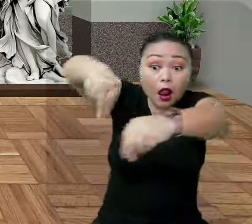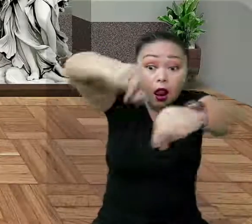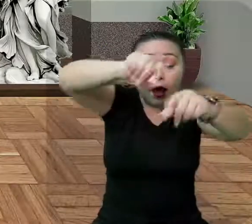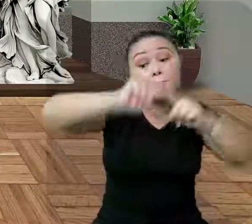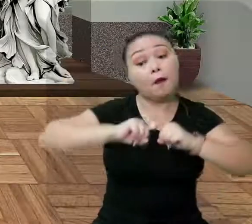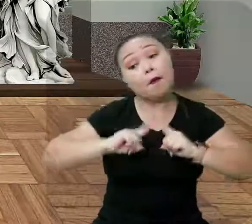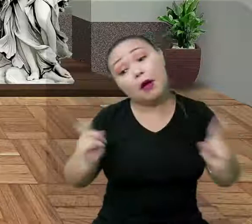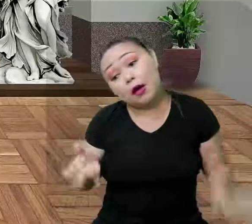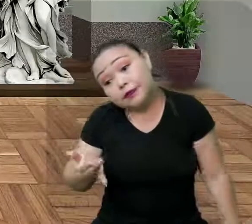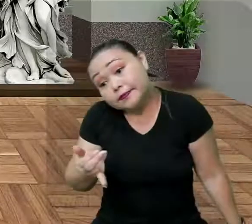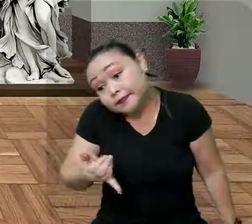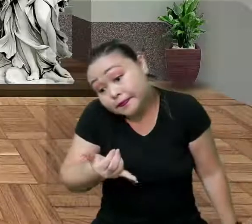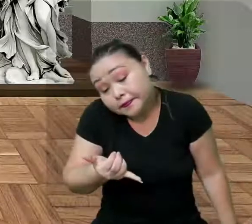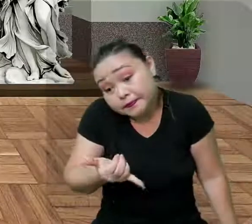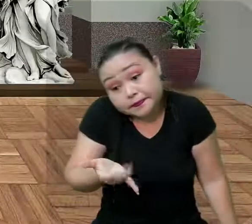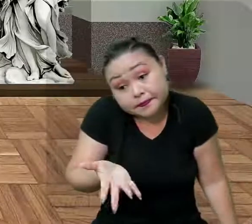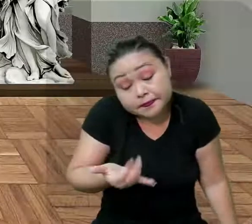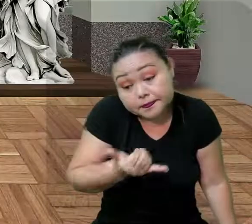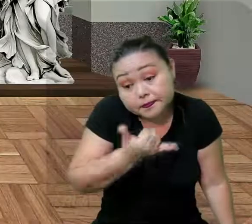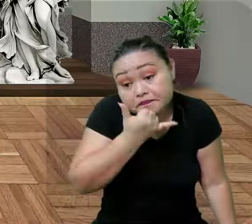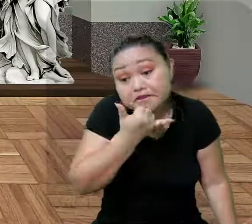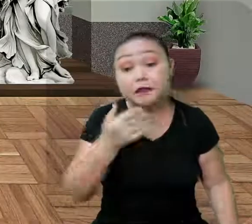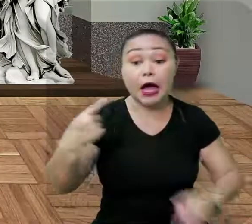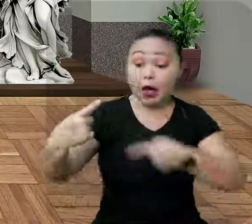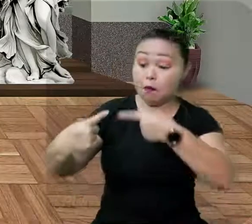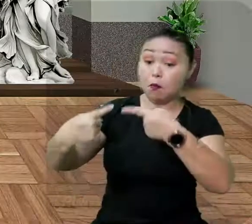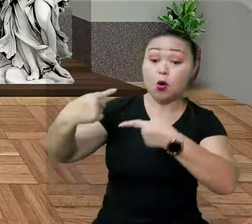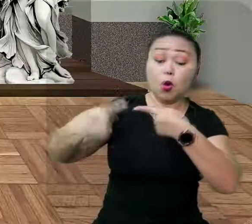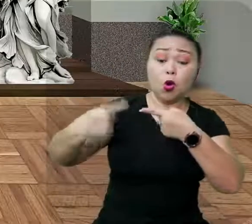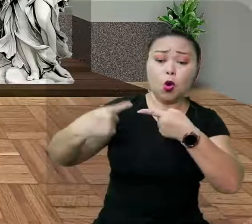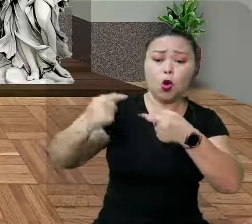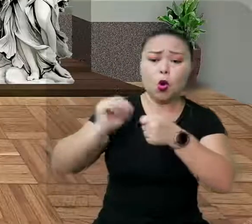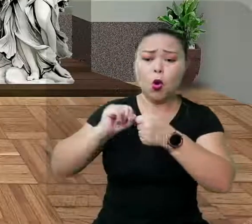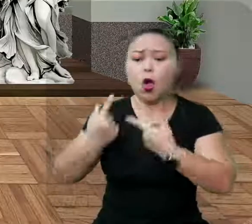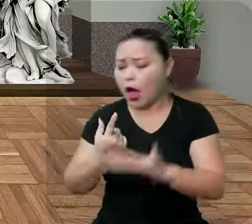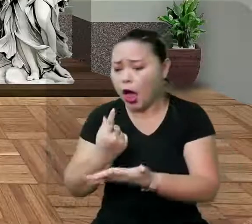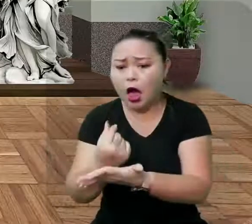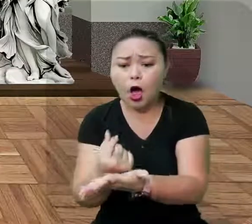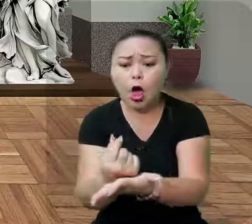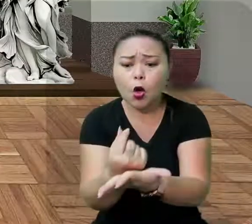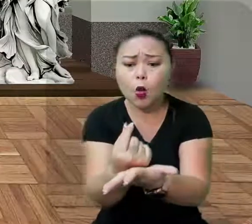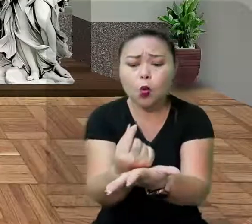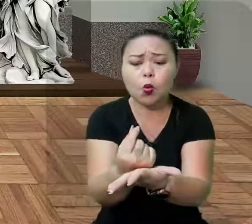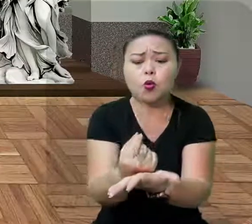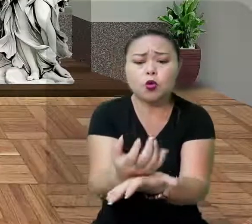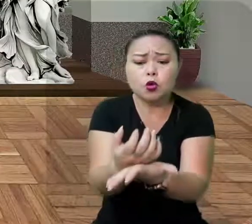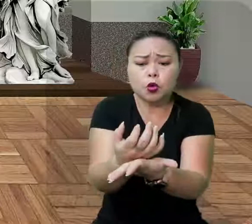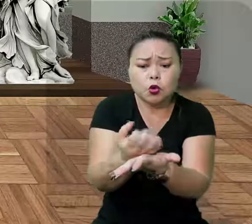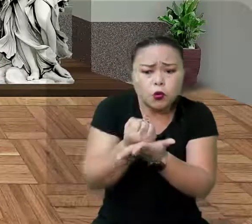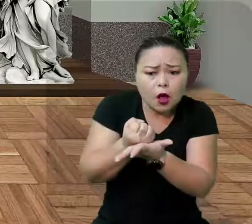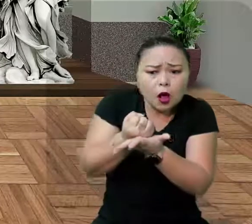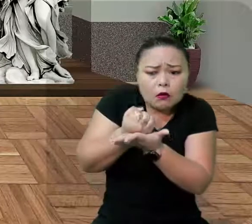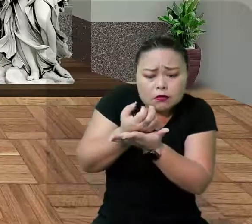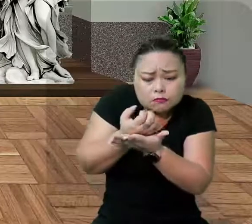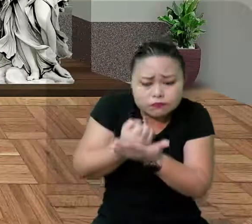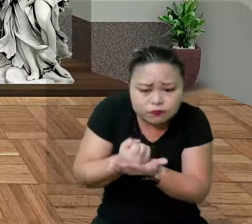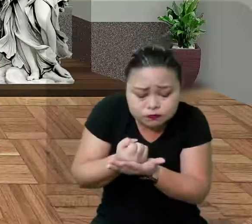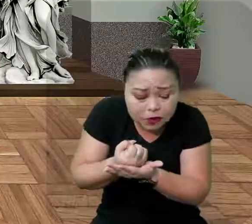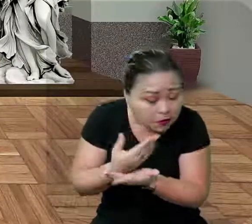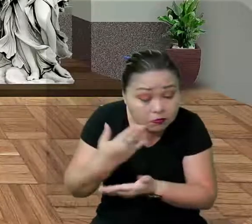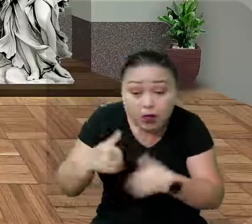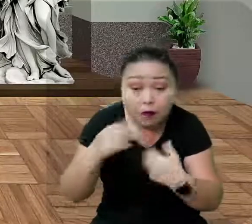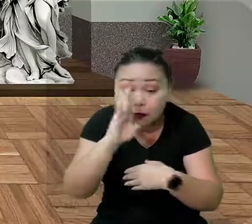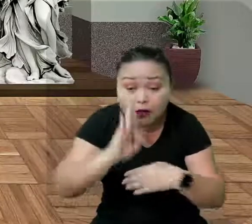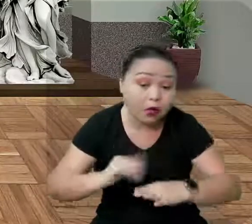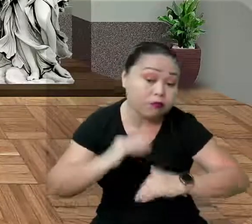mas infelizmente a política a economia ela puxa para trás e não